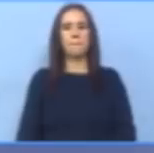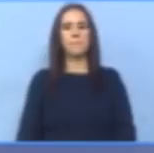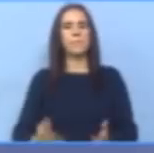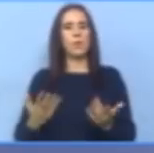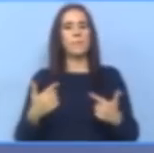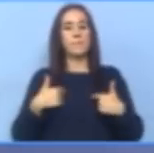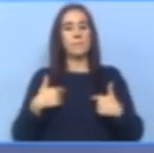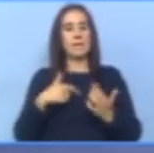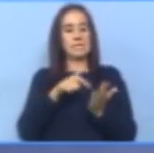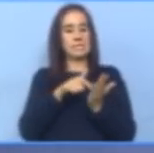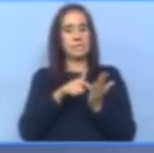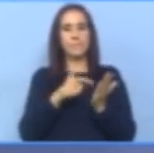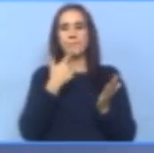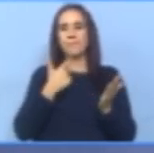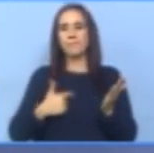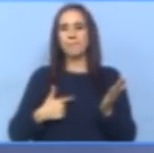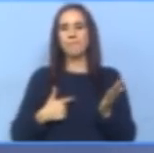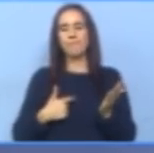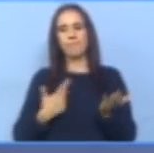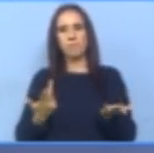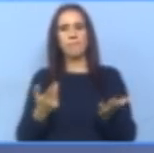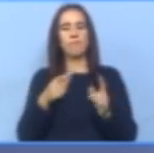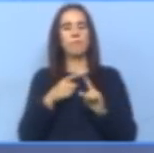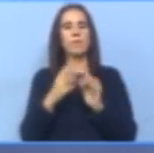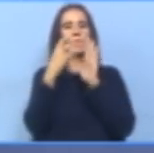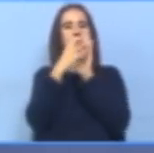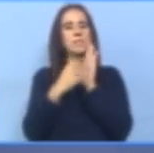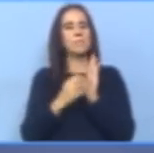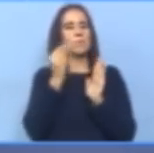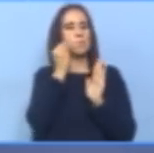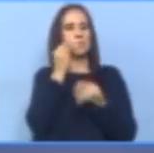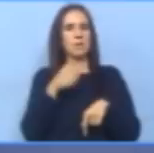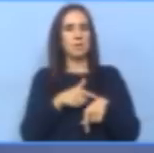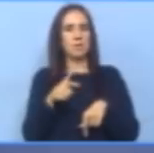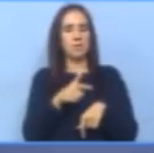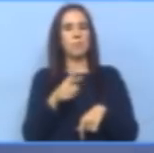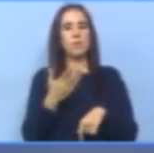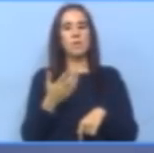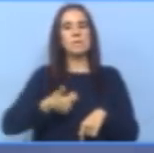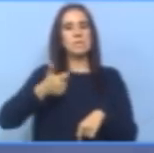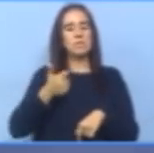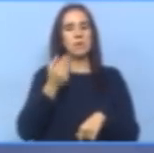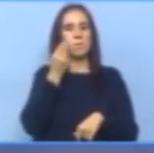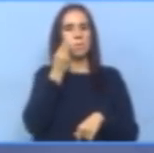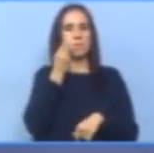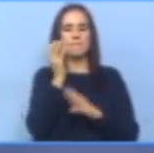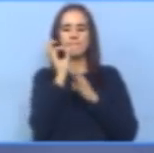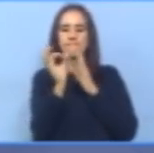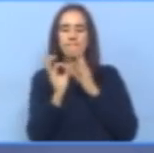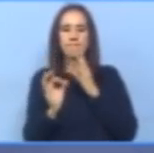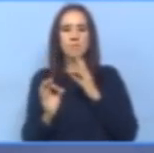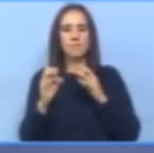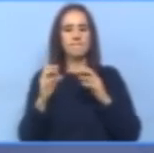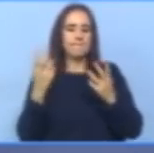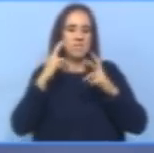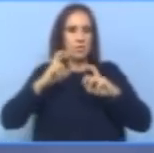daqueles que recorre para uma simbologia própria do tempo, principalmente àquilo que eram os parâmetros